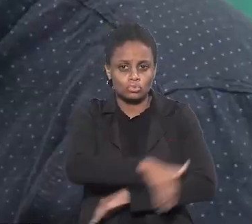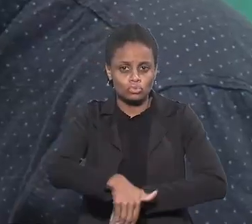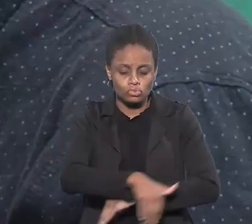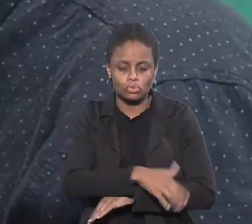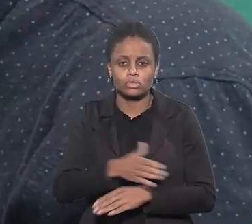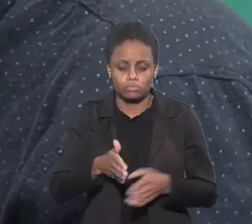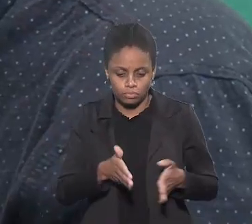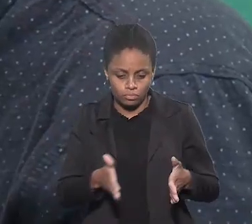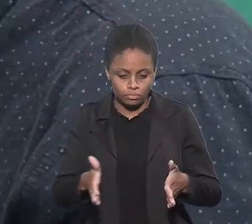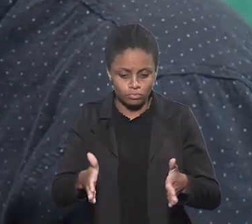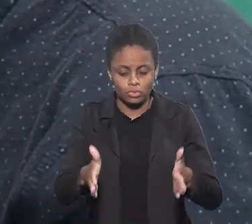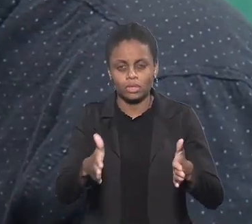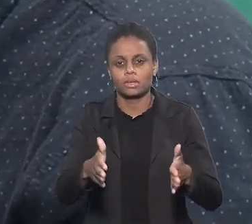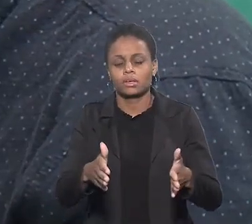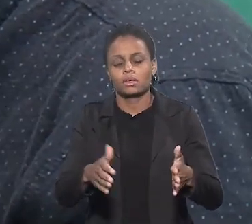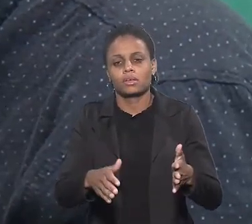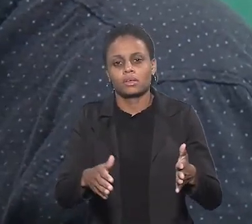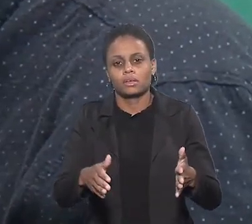vias